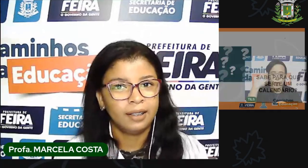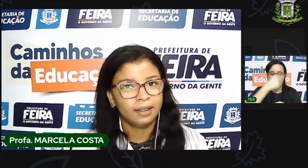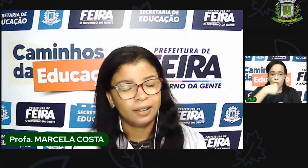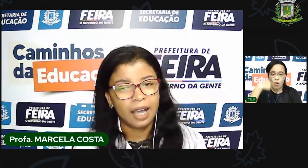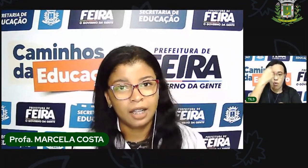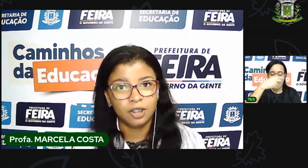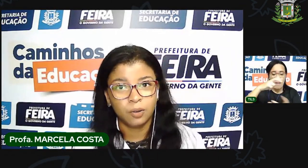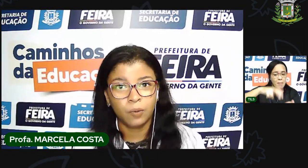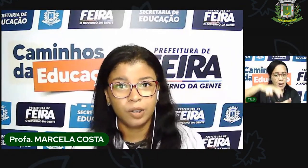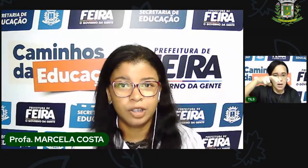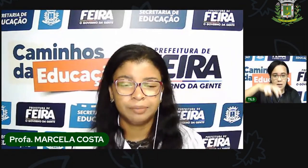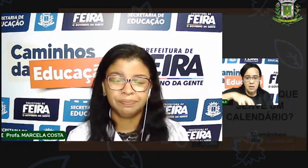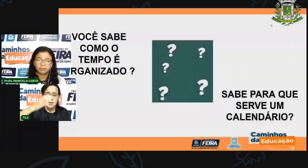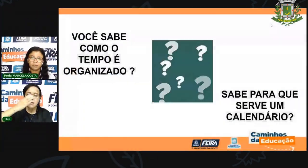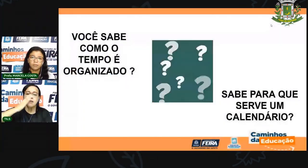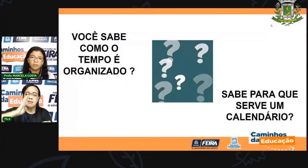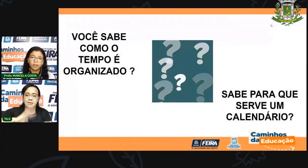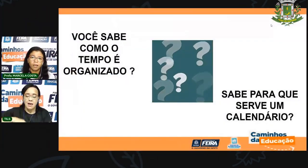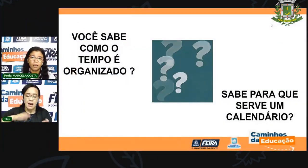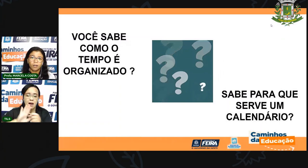manhã, tarde, noite.